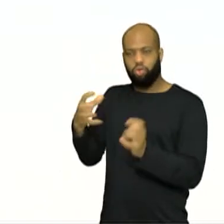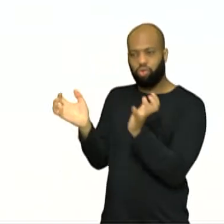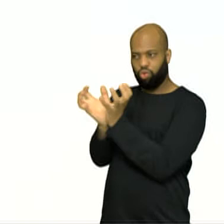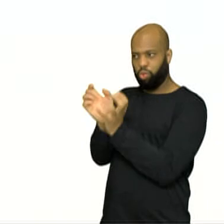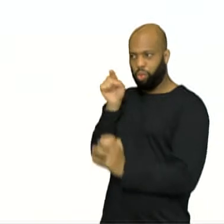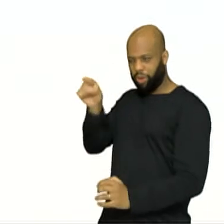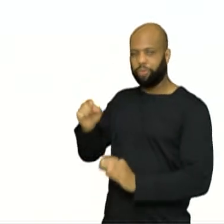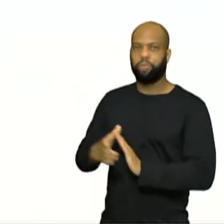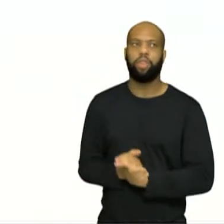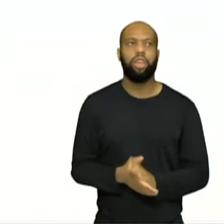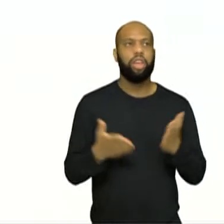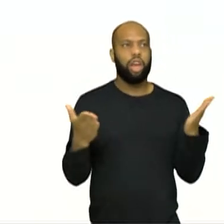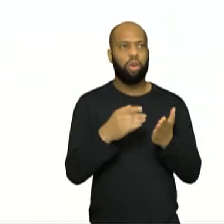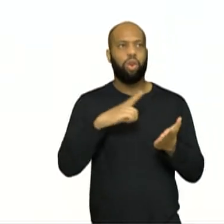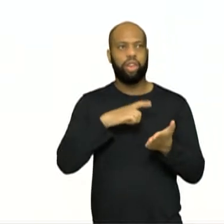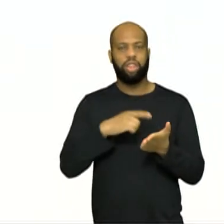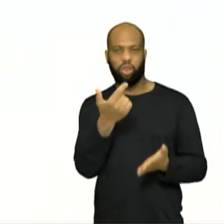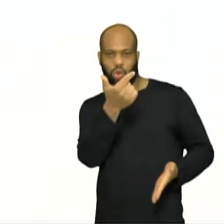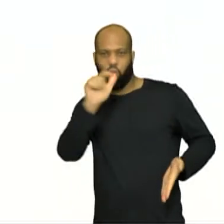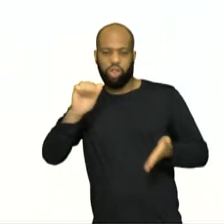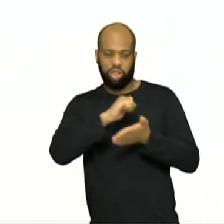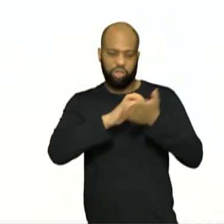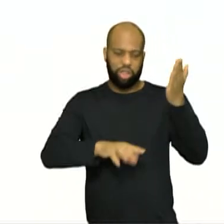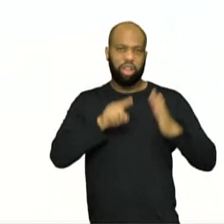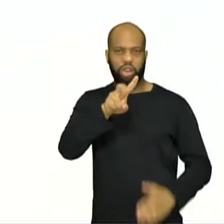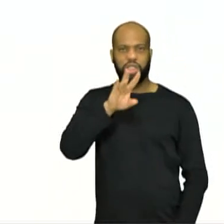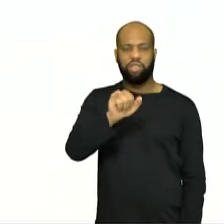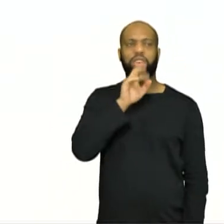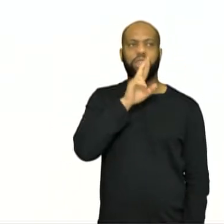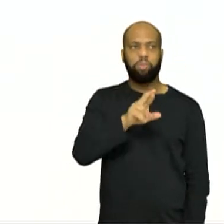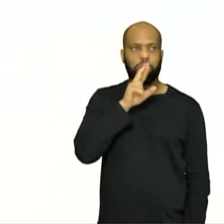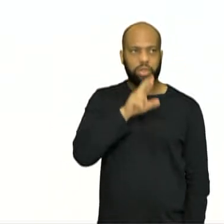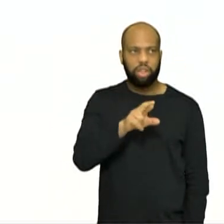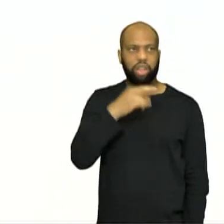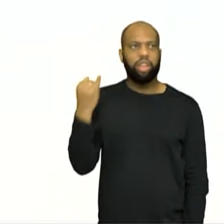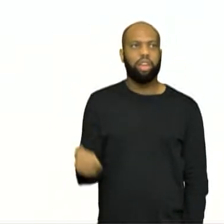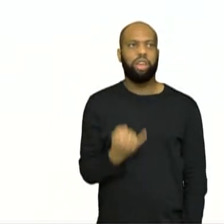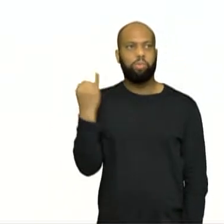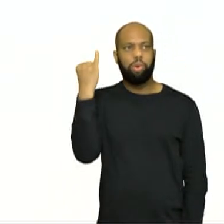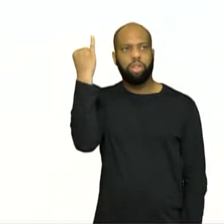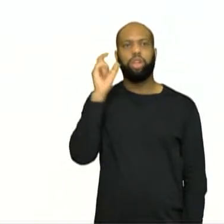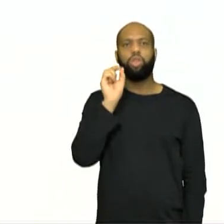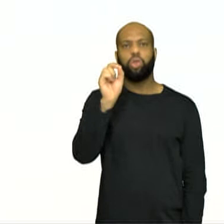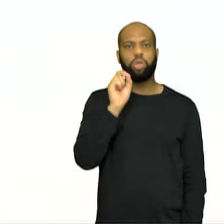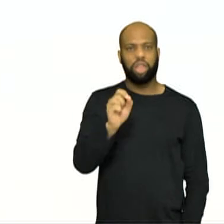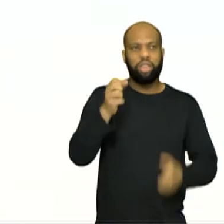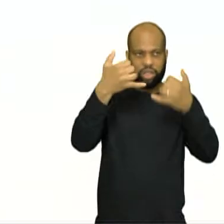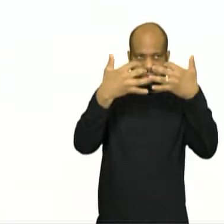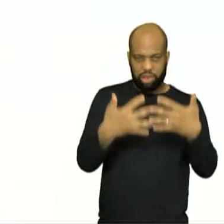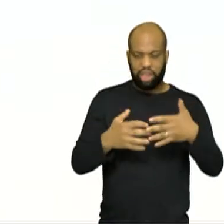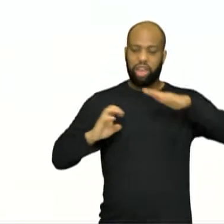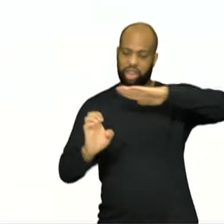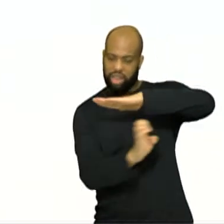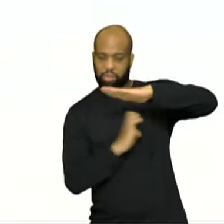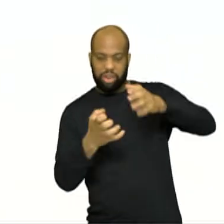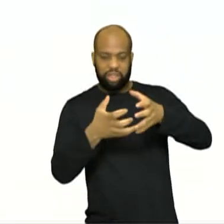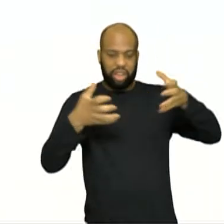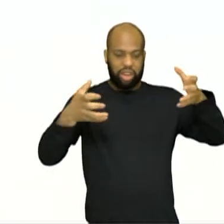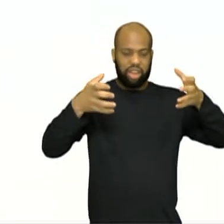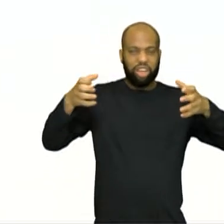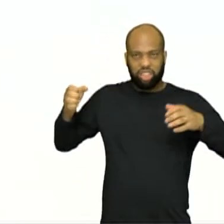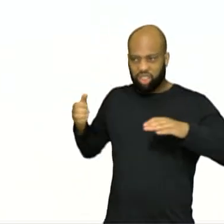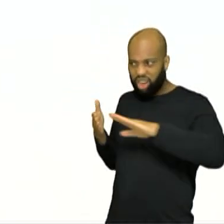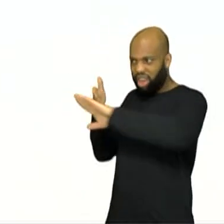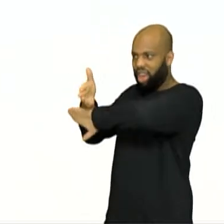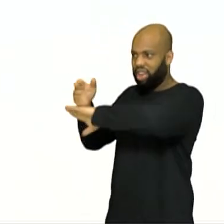asiáticos. Agora, fechamos com mais uma atividadezinha, onde você vai perceber que as grandes empresas que se instalam nos